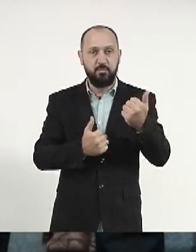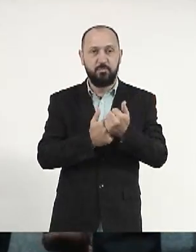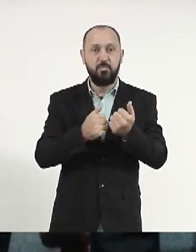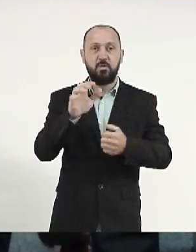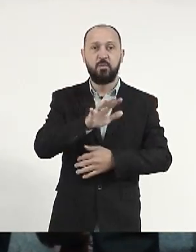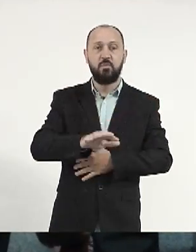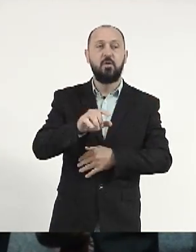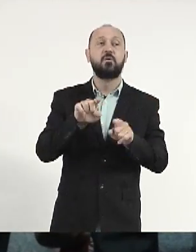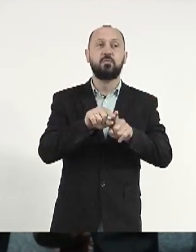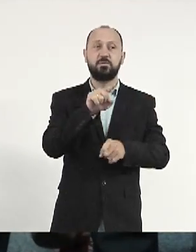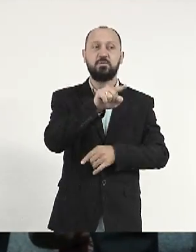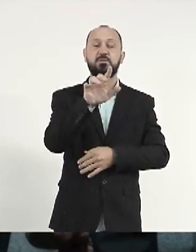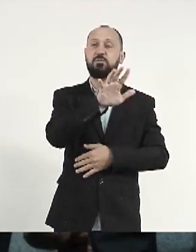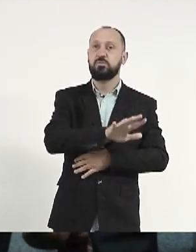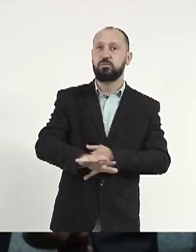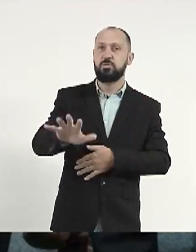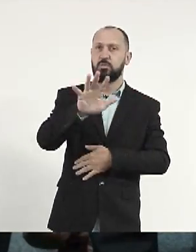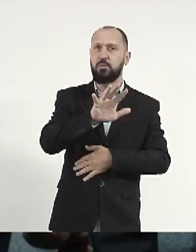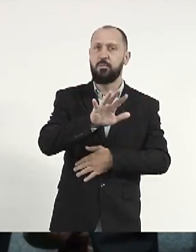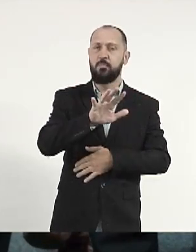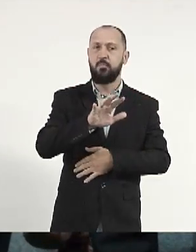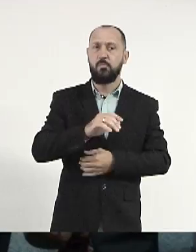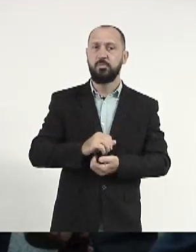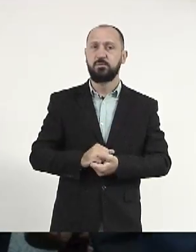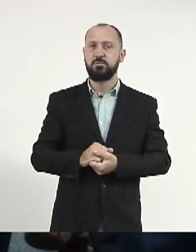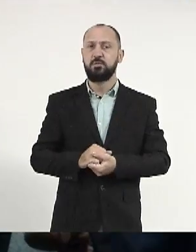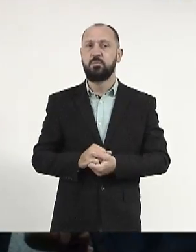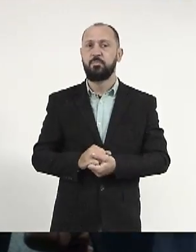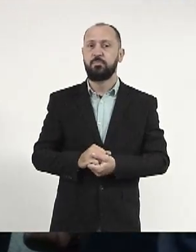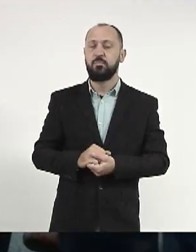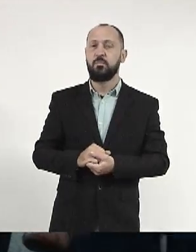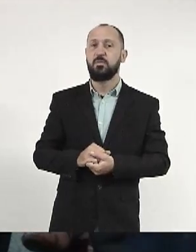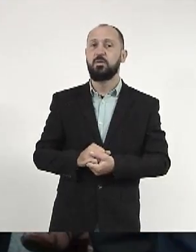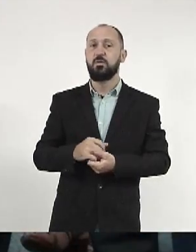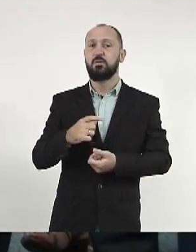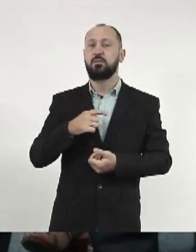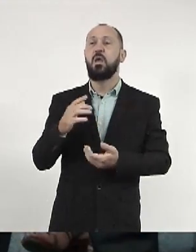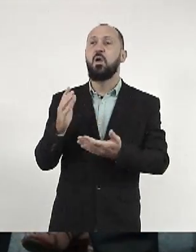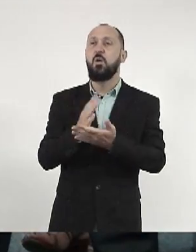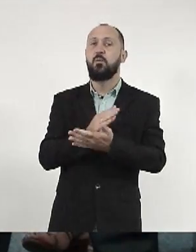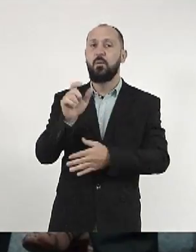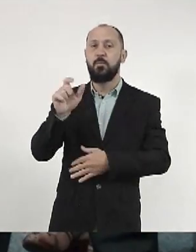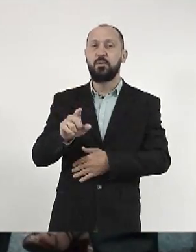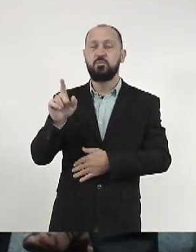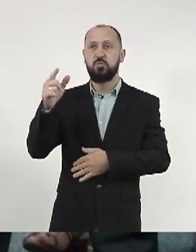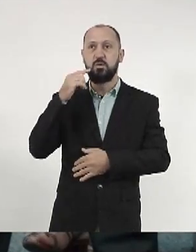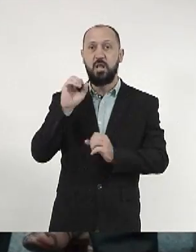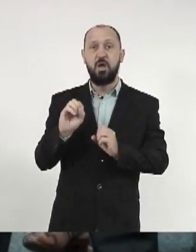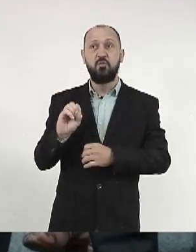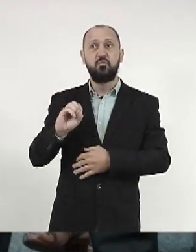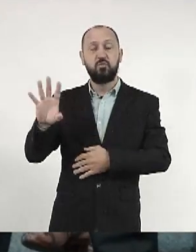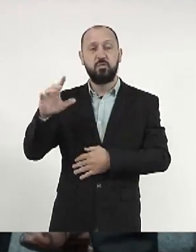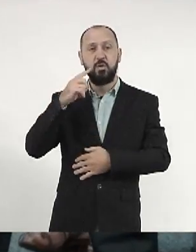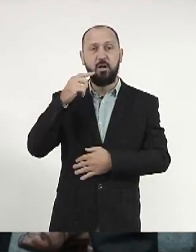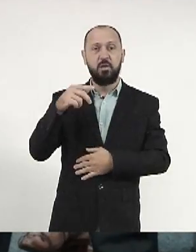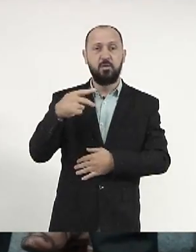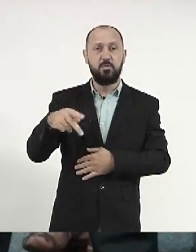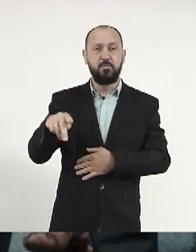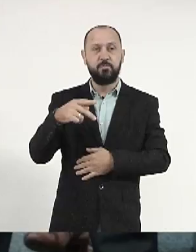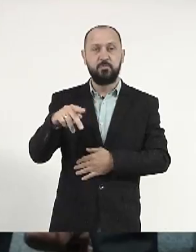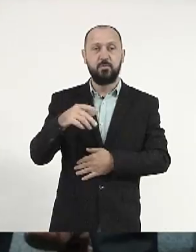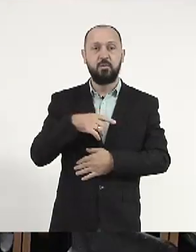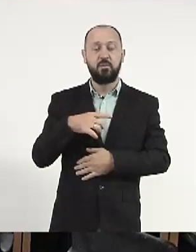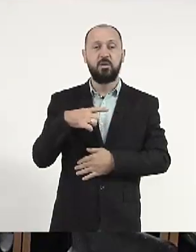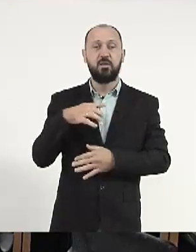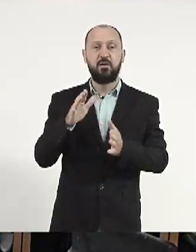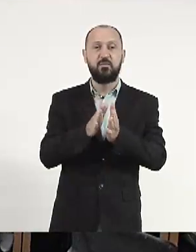Excelência também está generalizando. Tem uma pessoa exilada no Paraguai que ele estava com a Bíblia